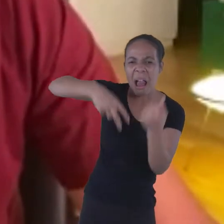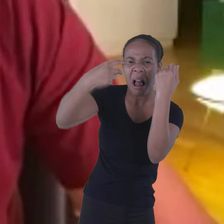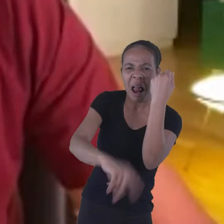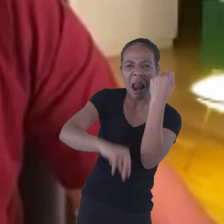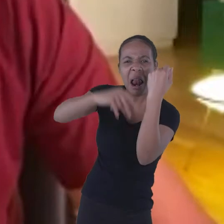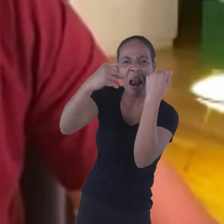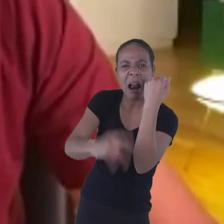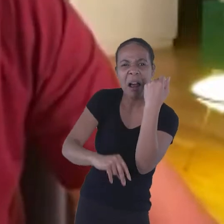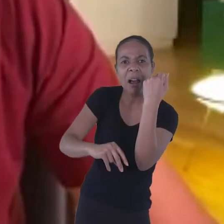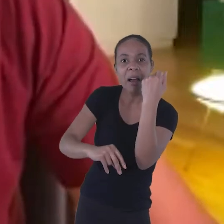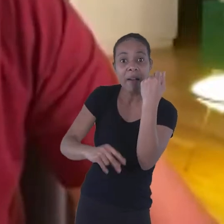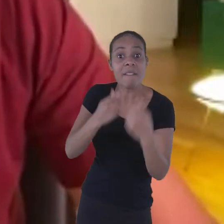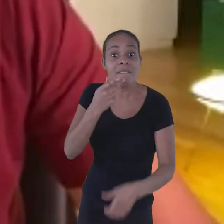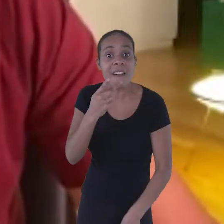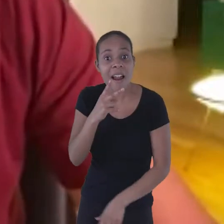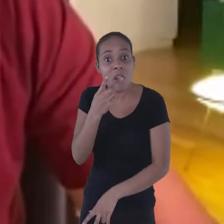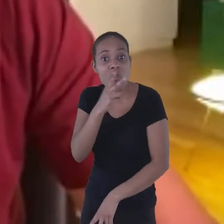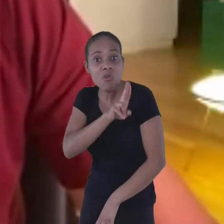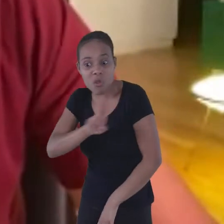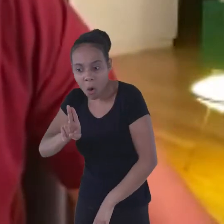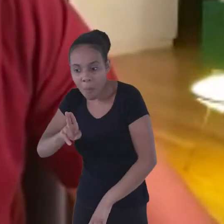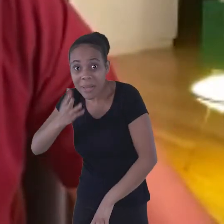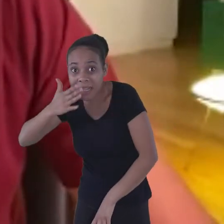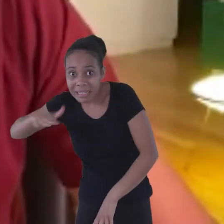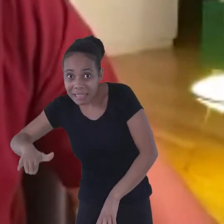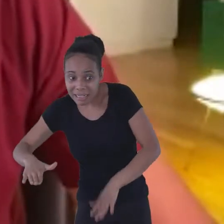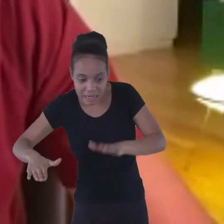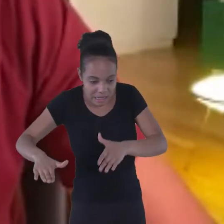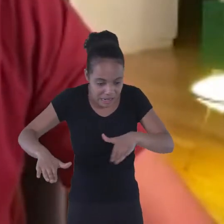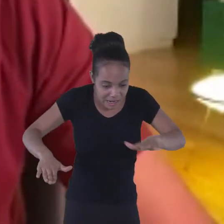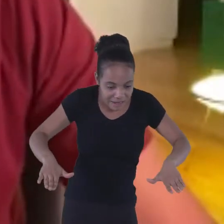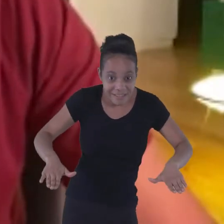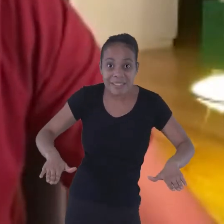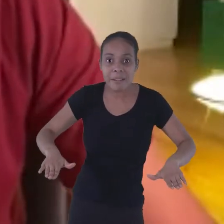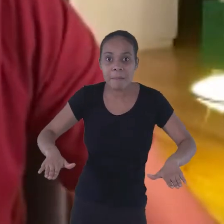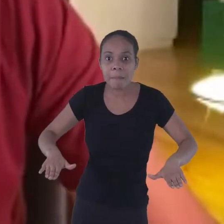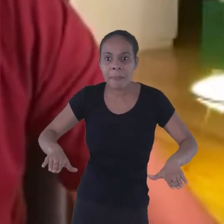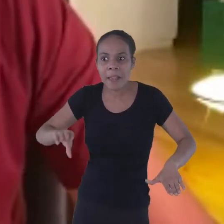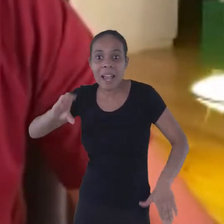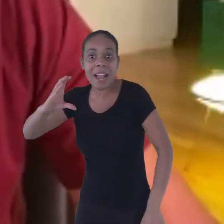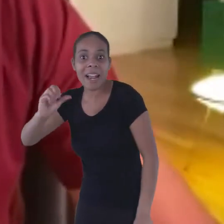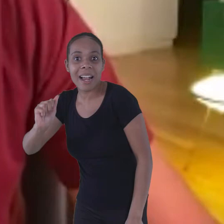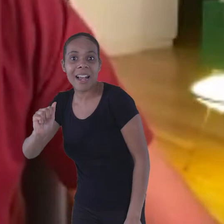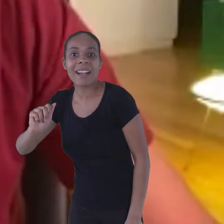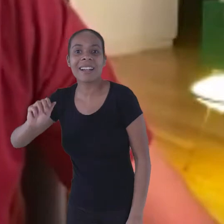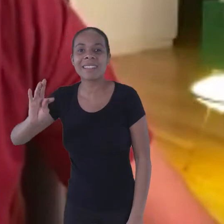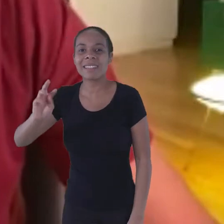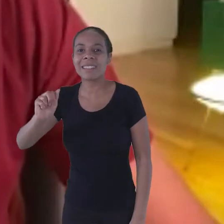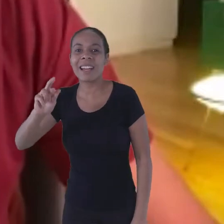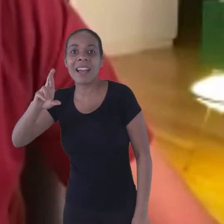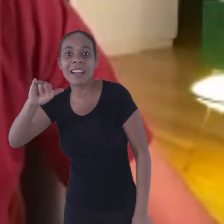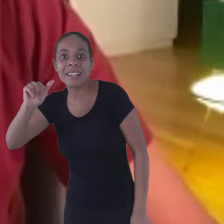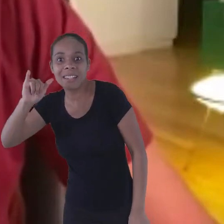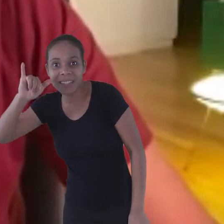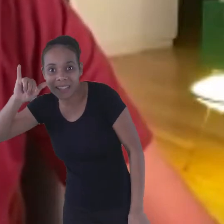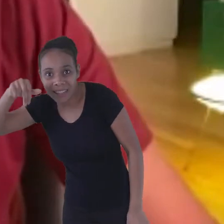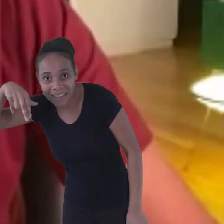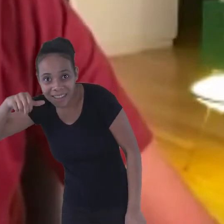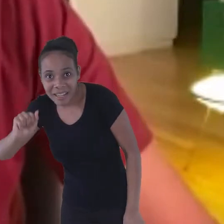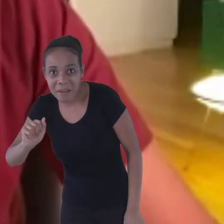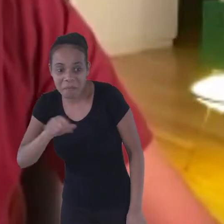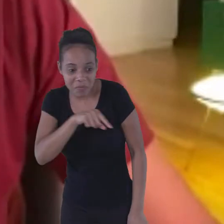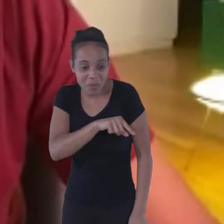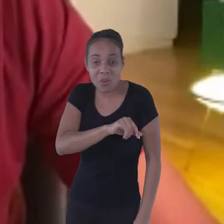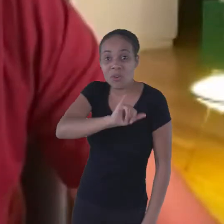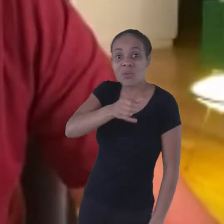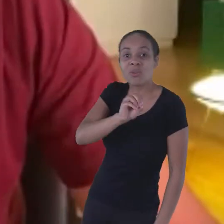nome dela era Catarina, o dele Juarez. Eles eram os pais de Rita, Sérgio, Ana Lúcia, Maria do